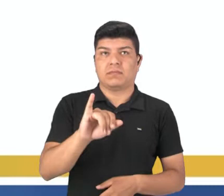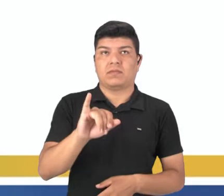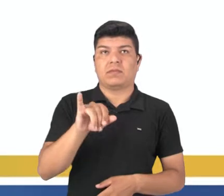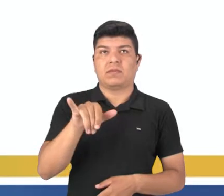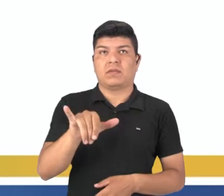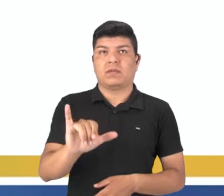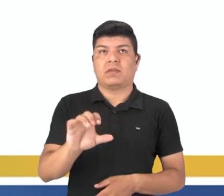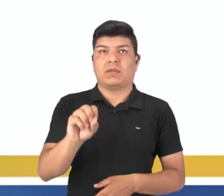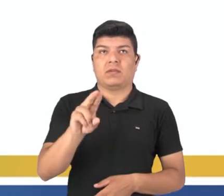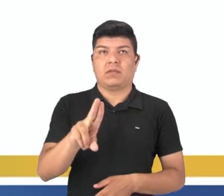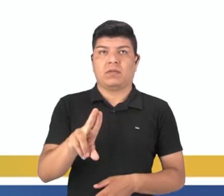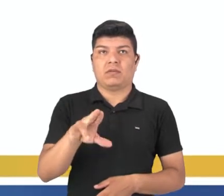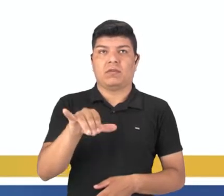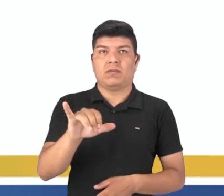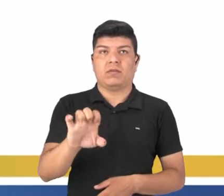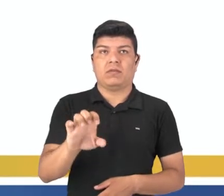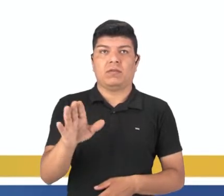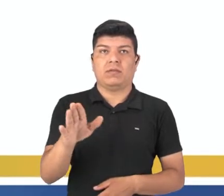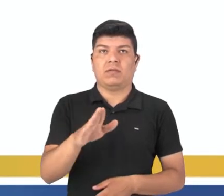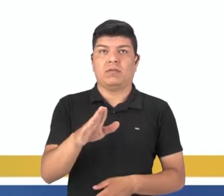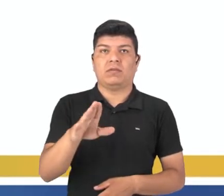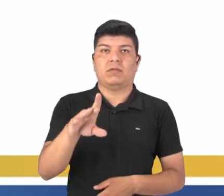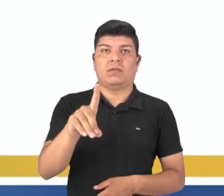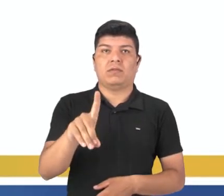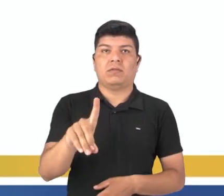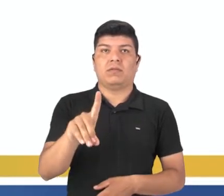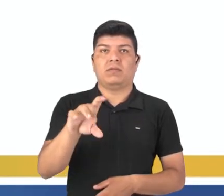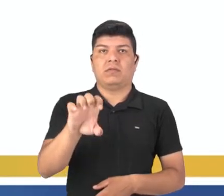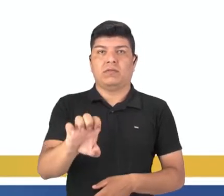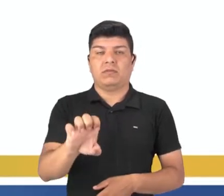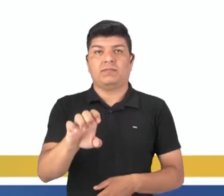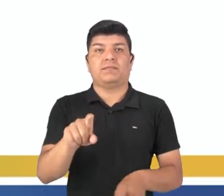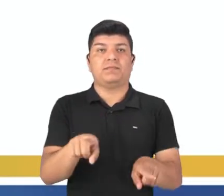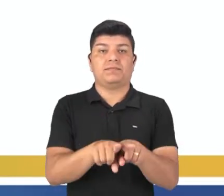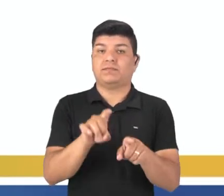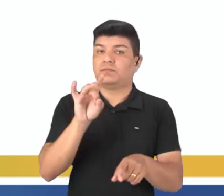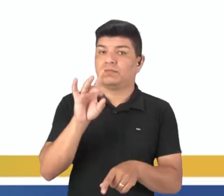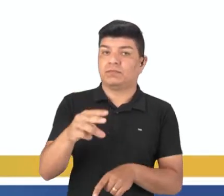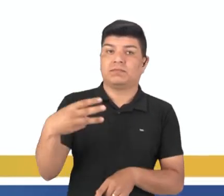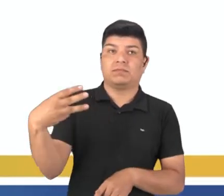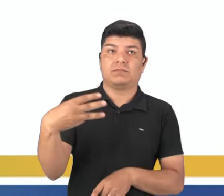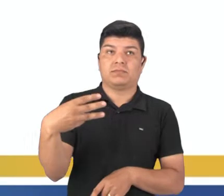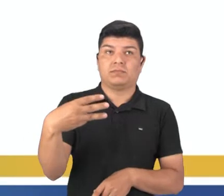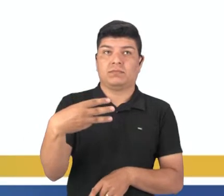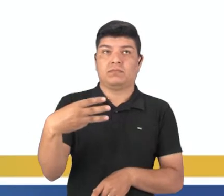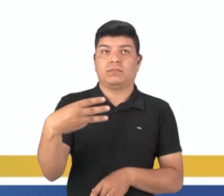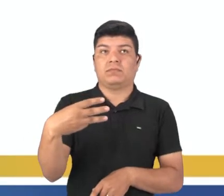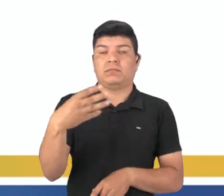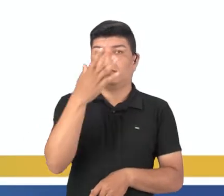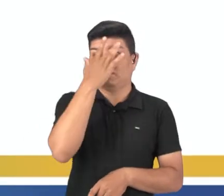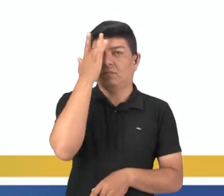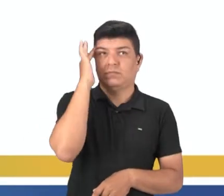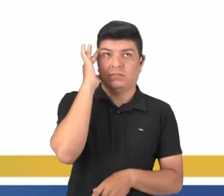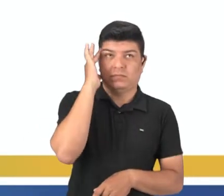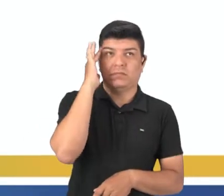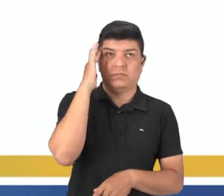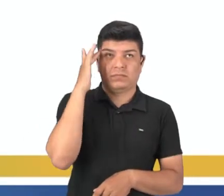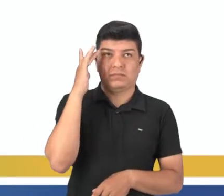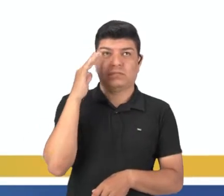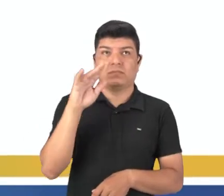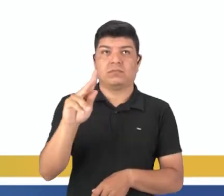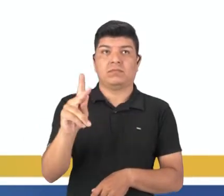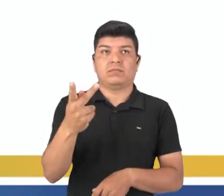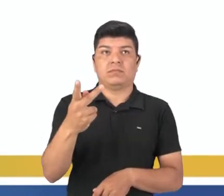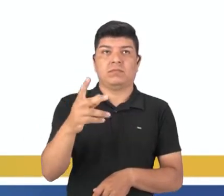e o ui e dei e o das vocês vão usar apenas para terceira pessoa quem é a terceira pessoa